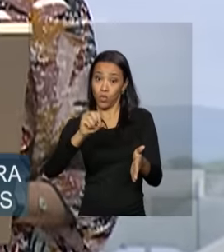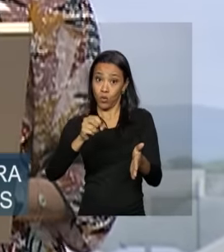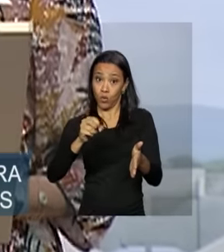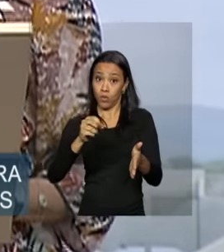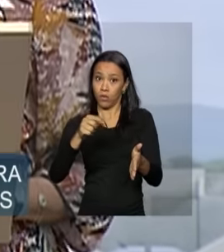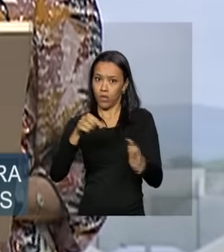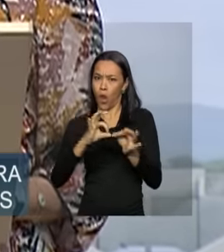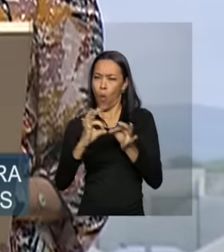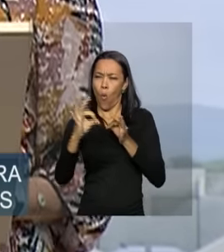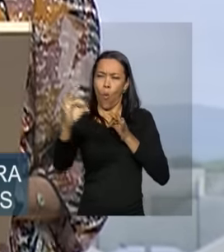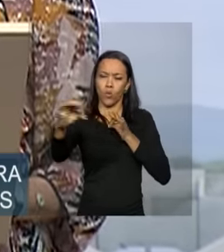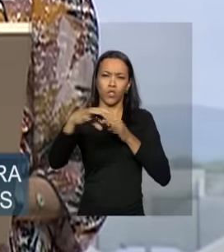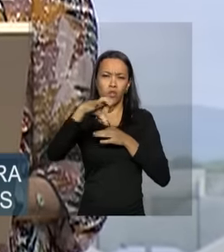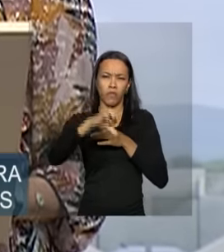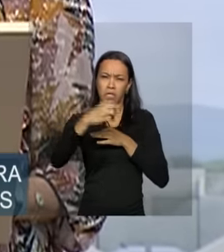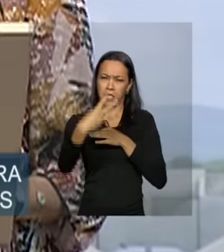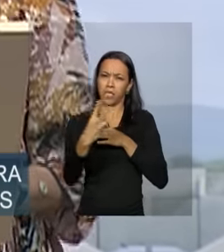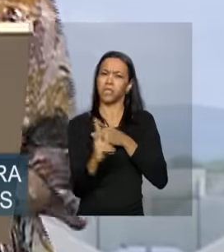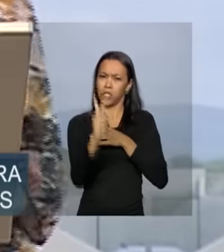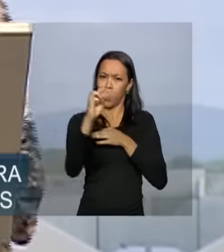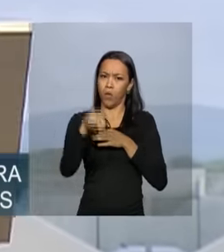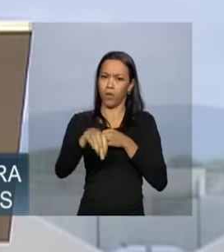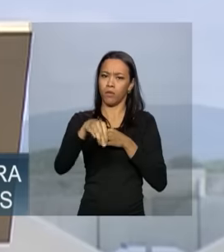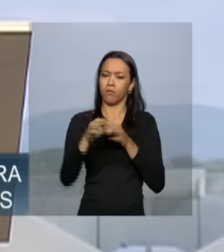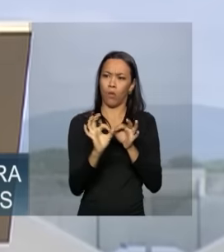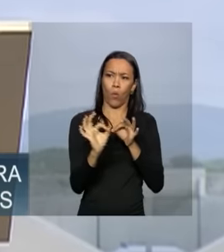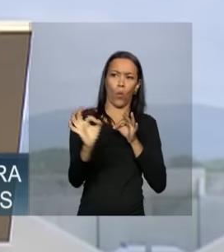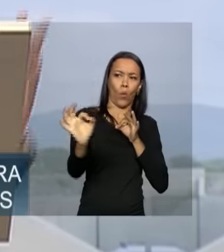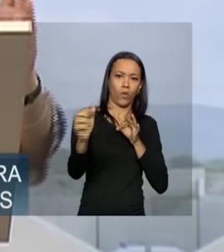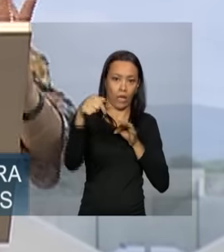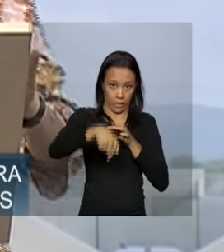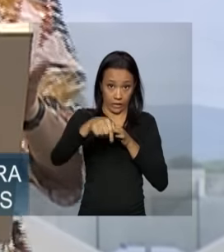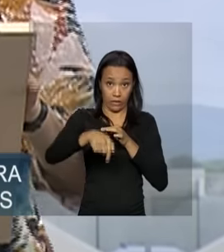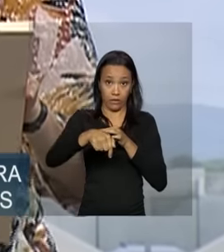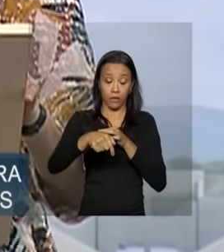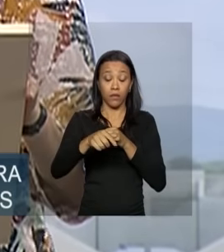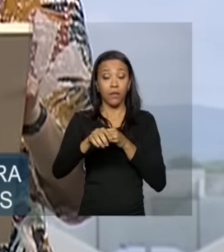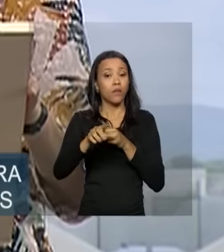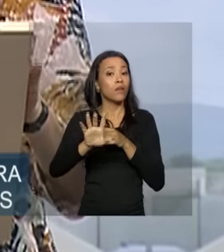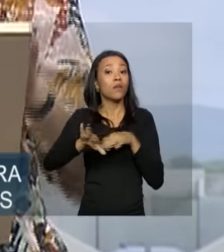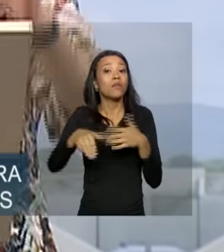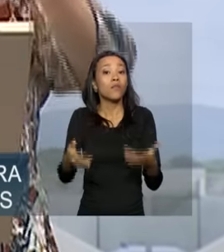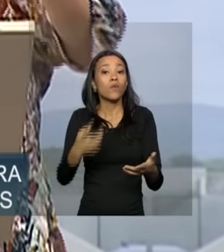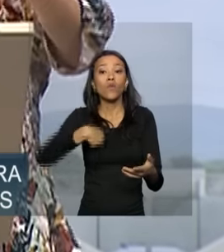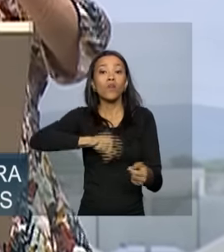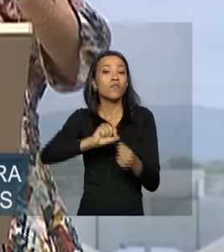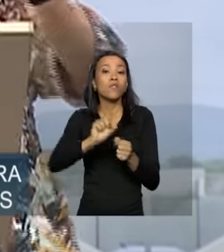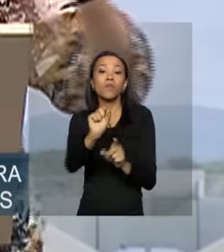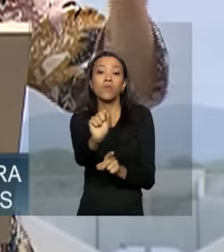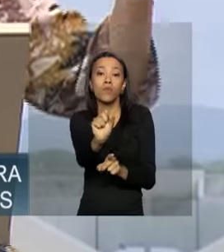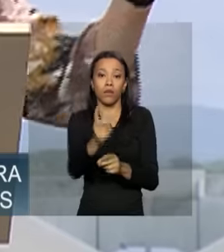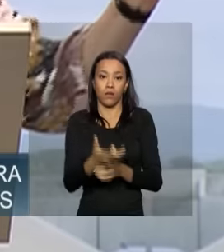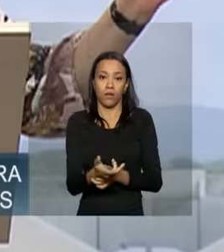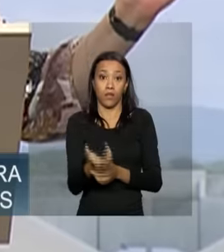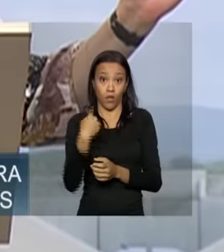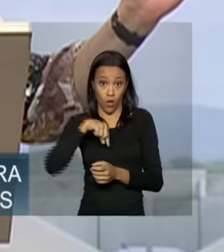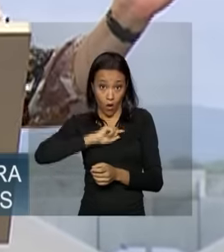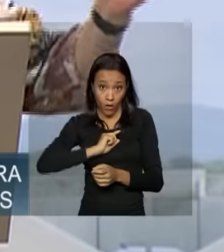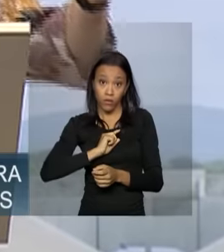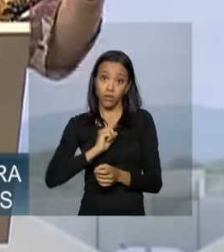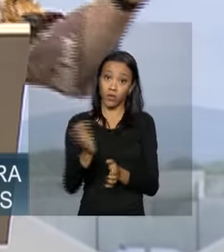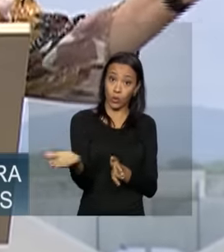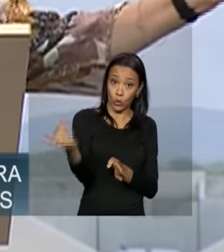93 quilômetros. Agora, o que nós fizemos? Nós trouxemos o São